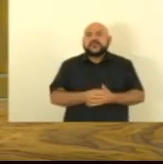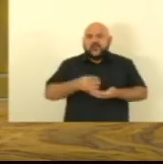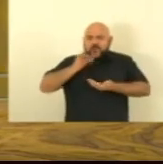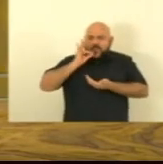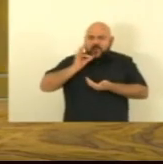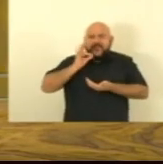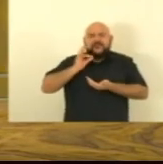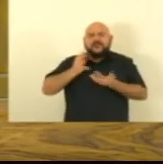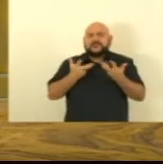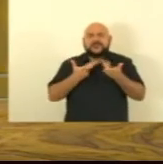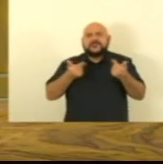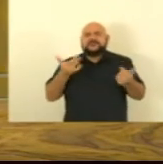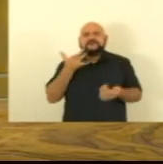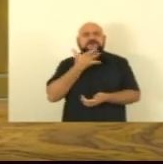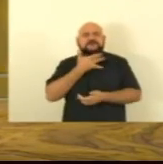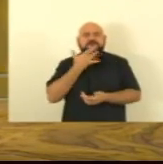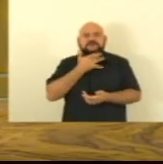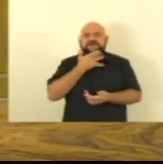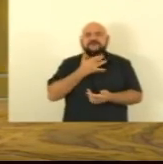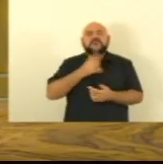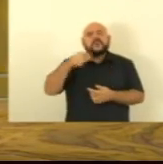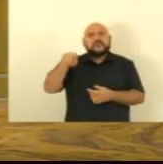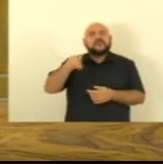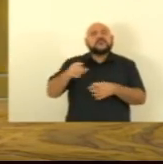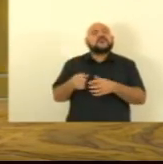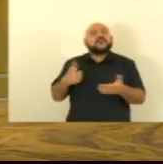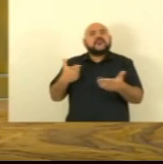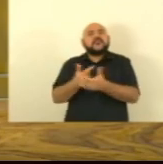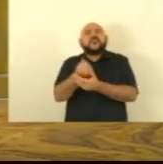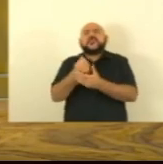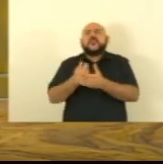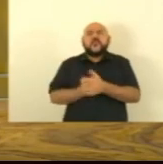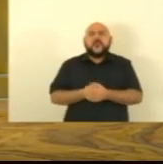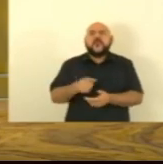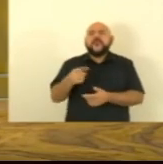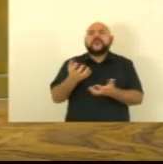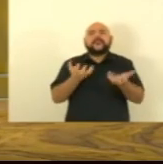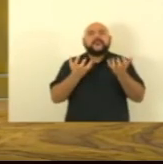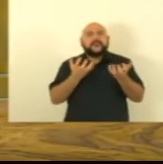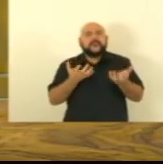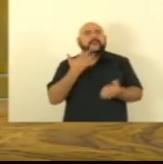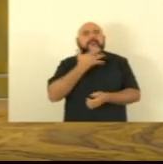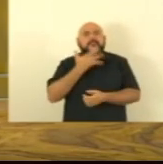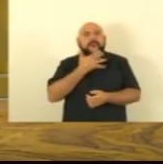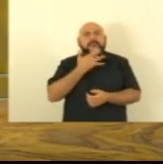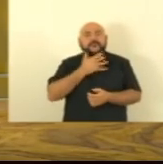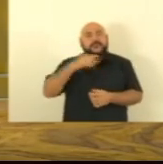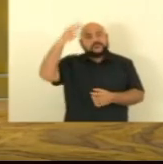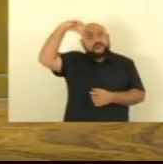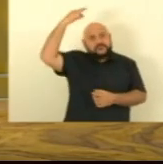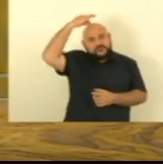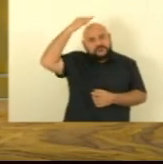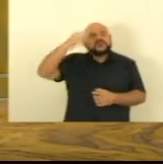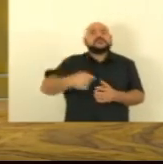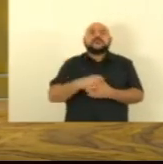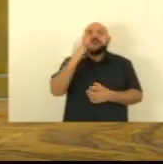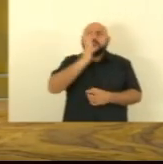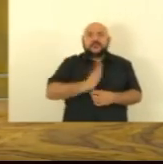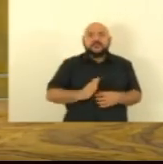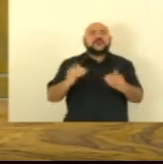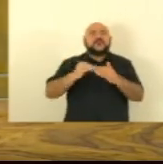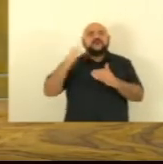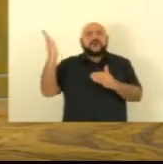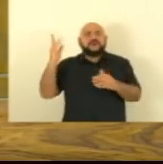e no público consumidor, cada vez mais exigente, no Espírito Santo, no Brasil e fora de